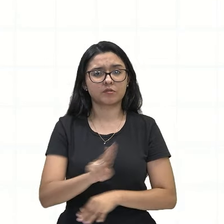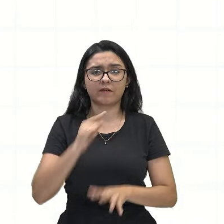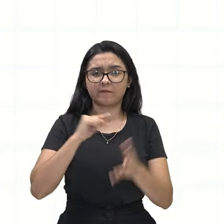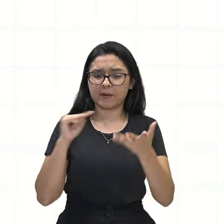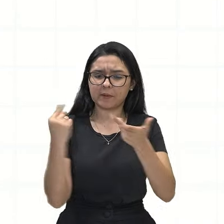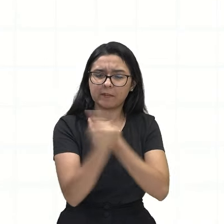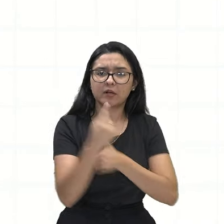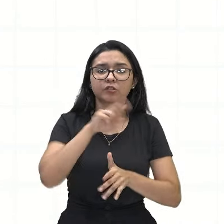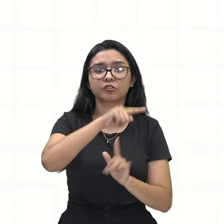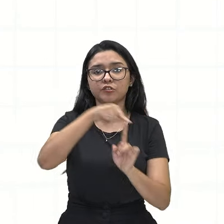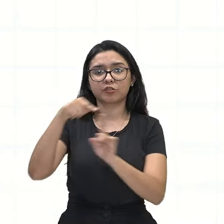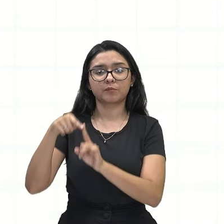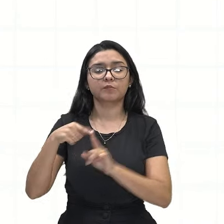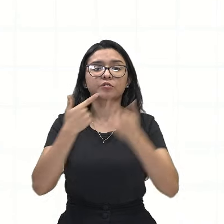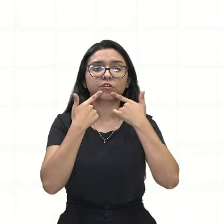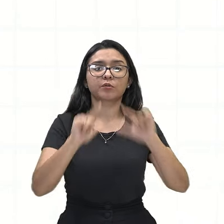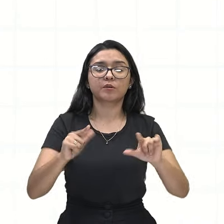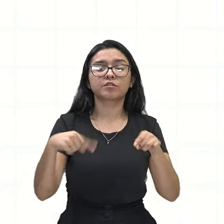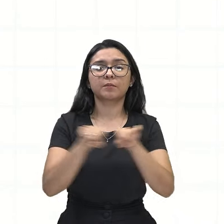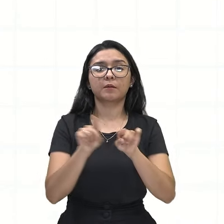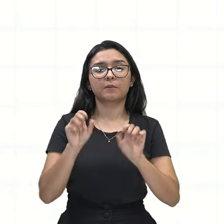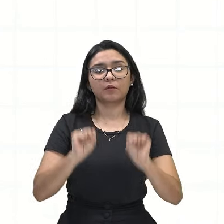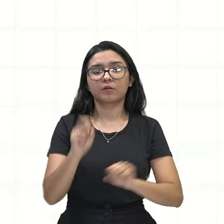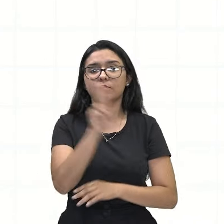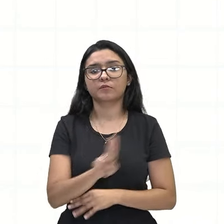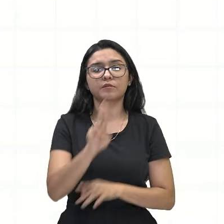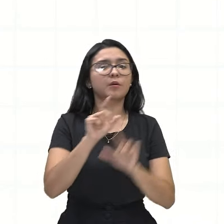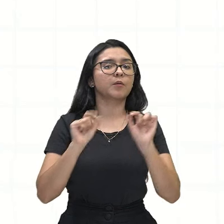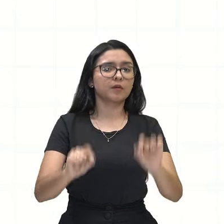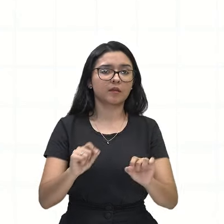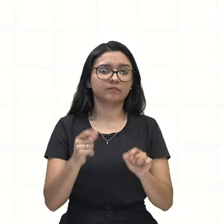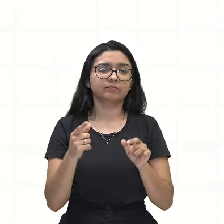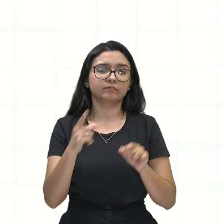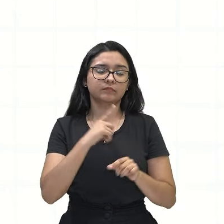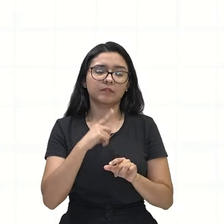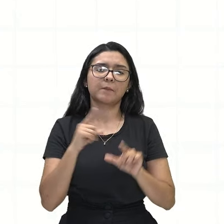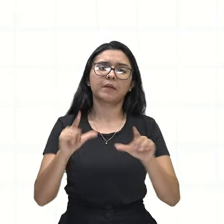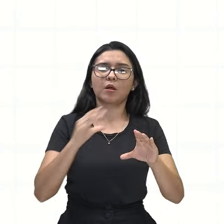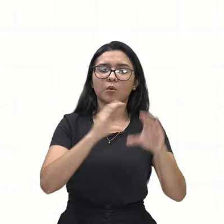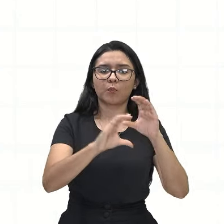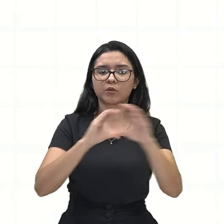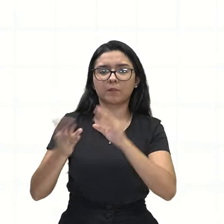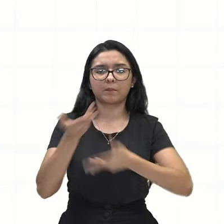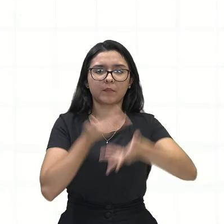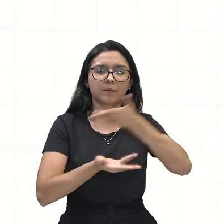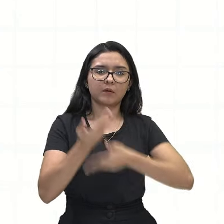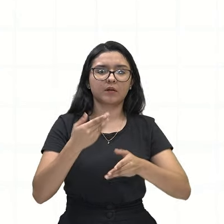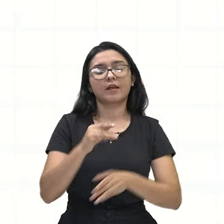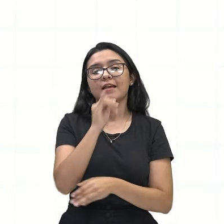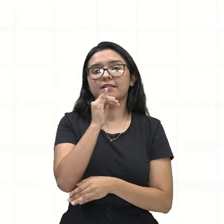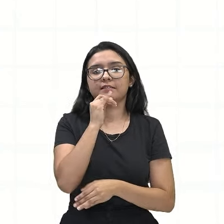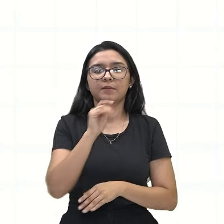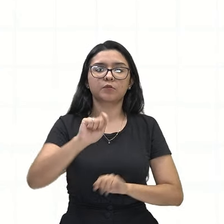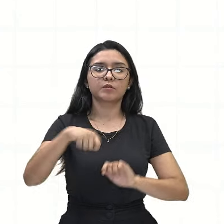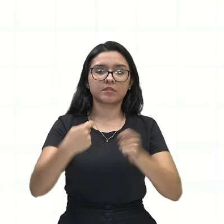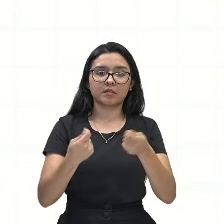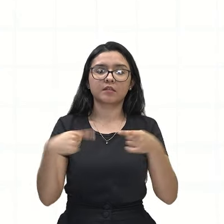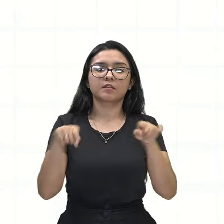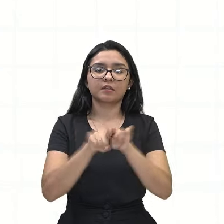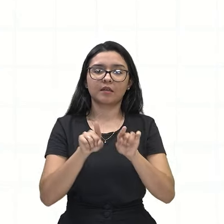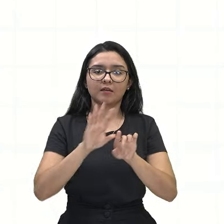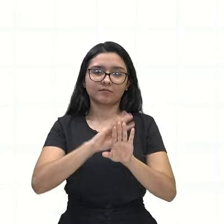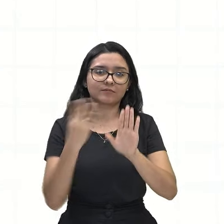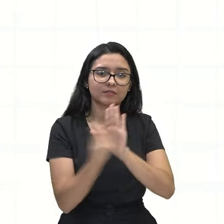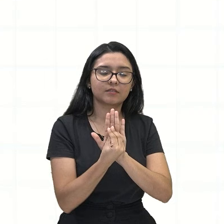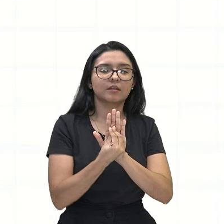linguagem. Podemos usar também para estabelecermos uma comunicação, como os sinais, os